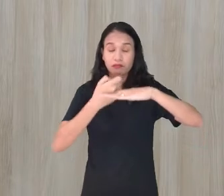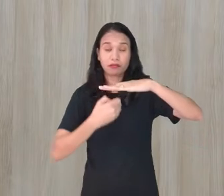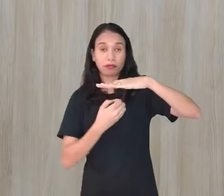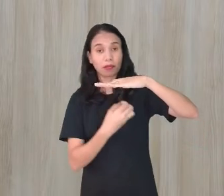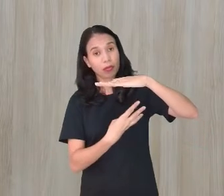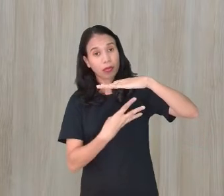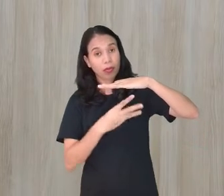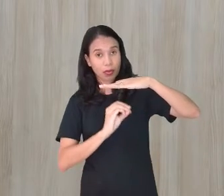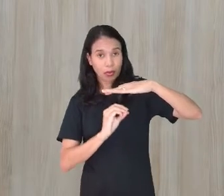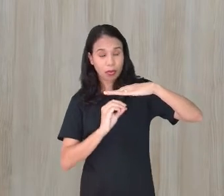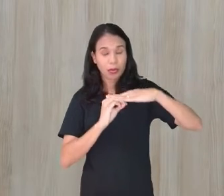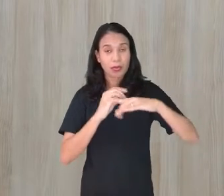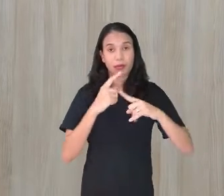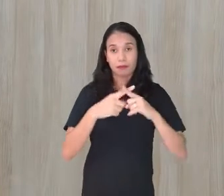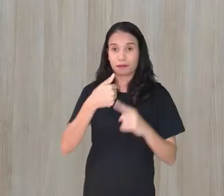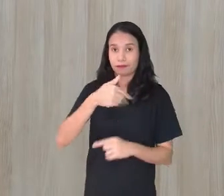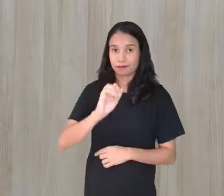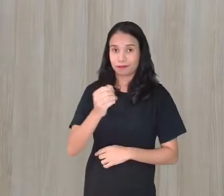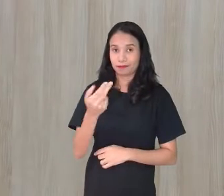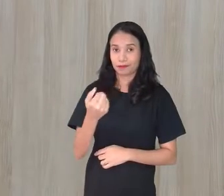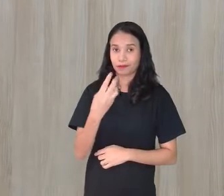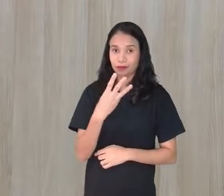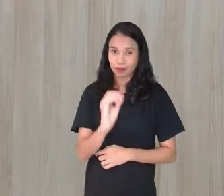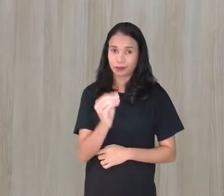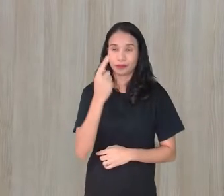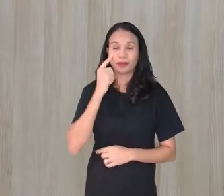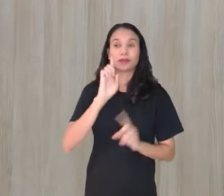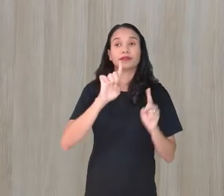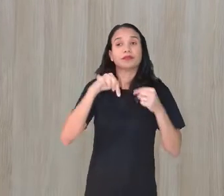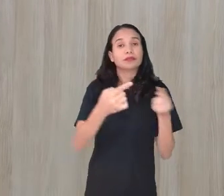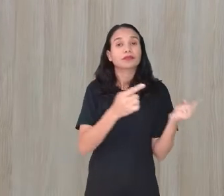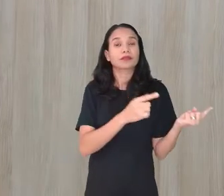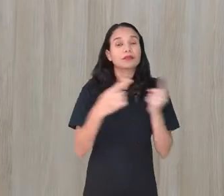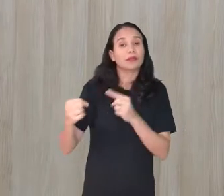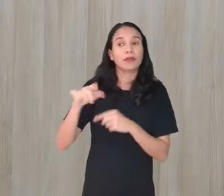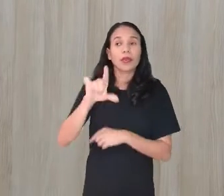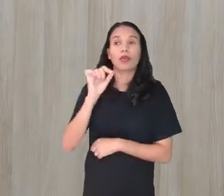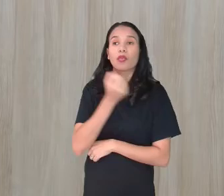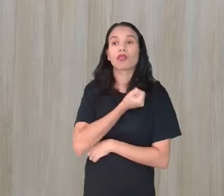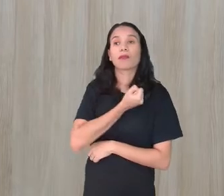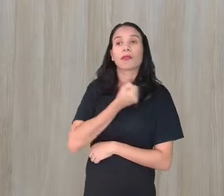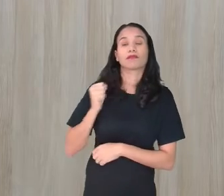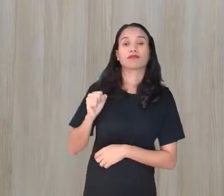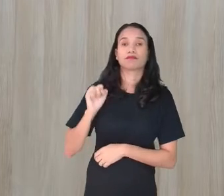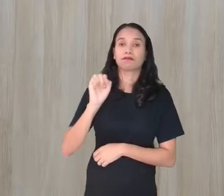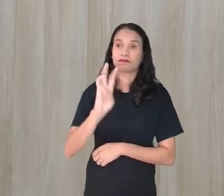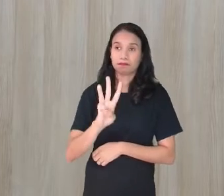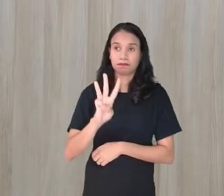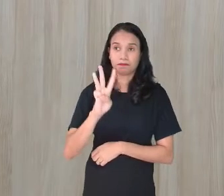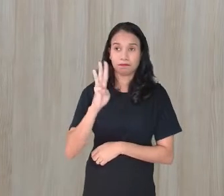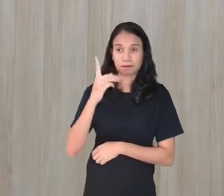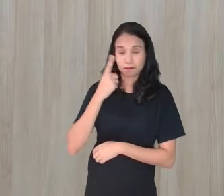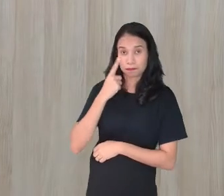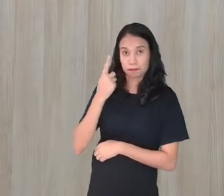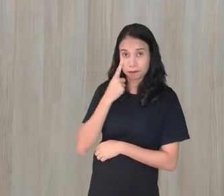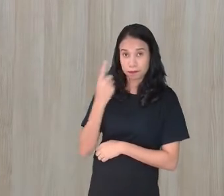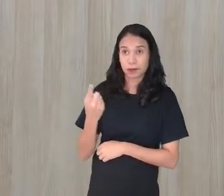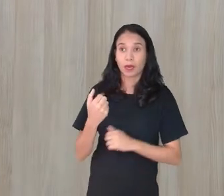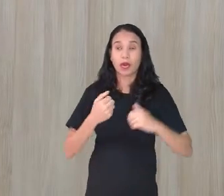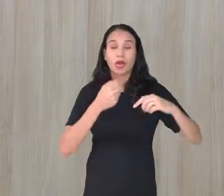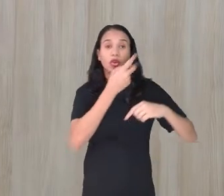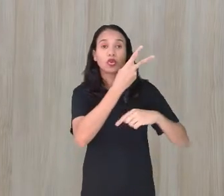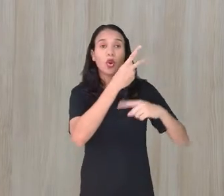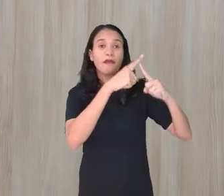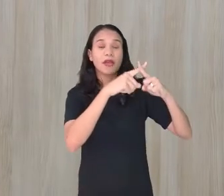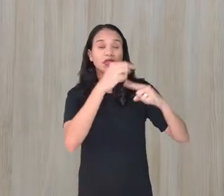3 vezes 10 é igual a 30. Depois, eu escolhi aí o número 3, tá? 2